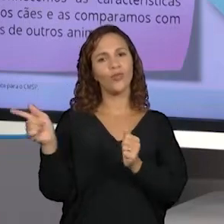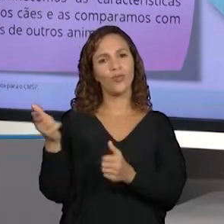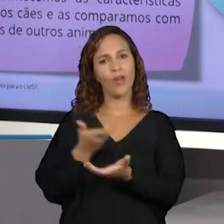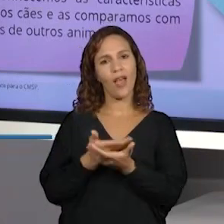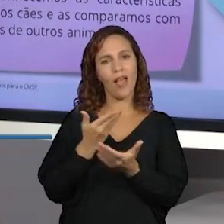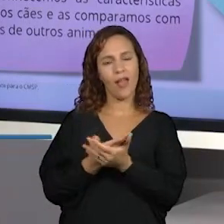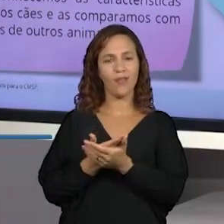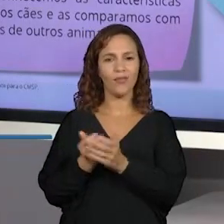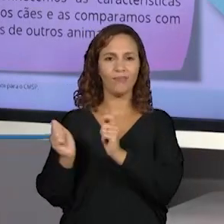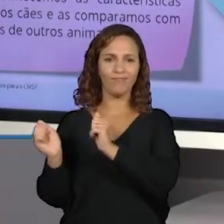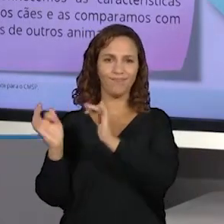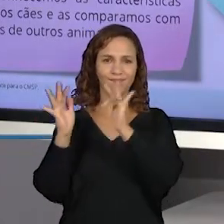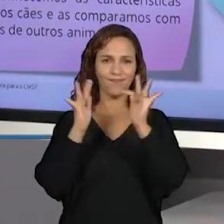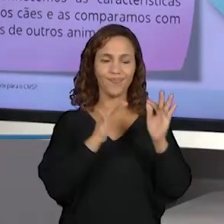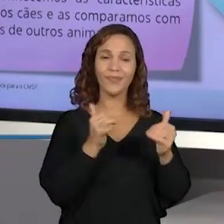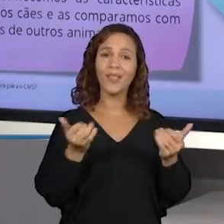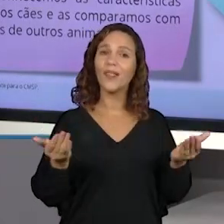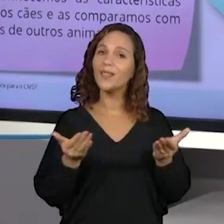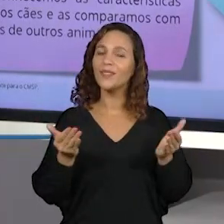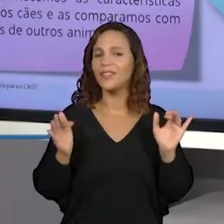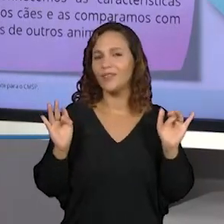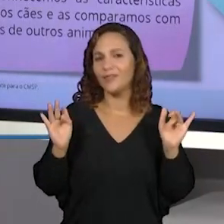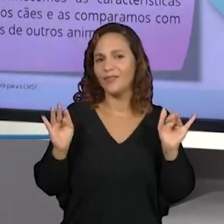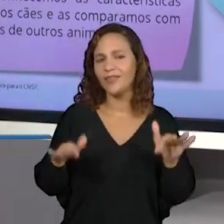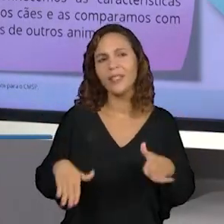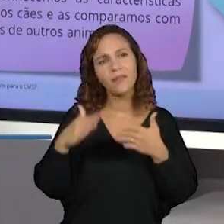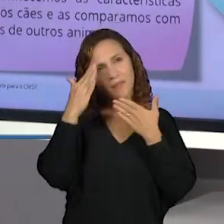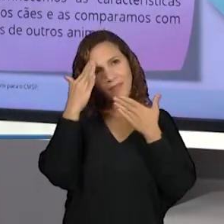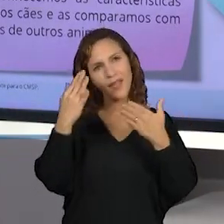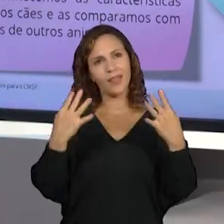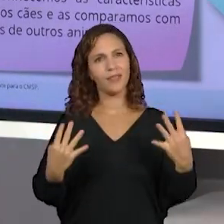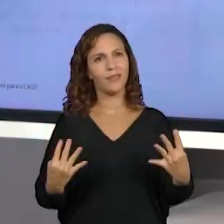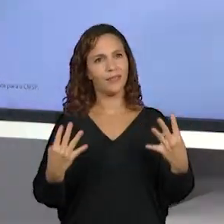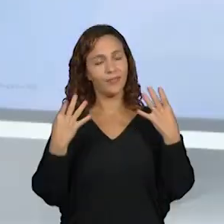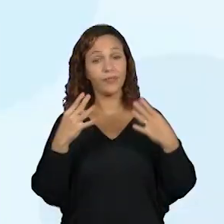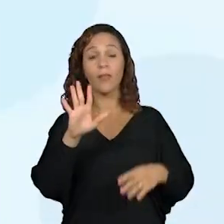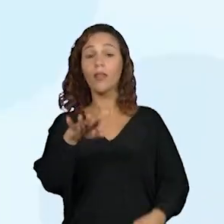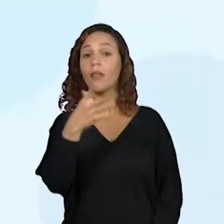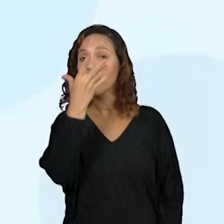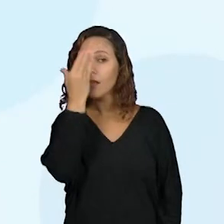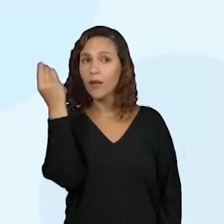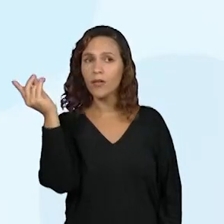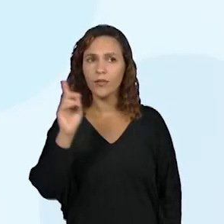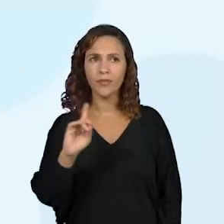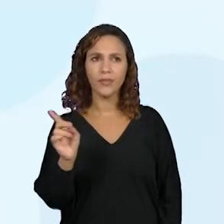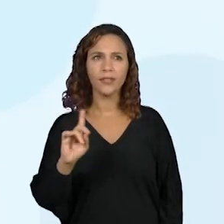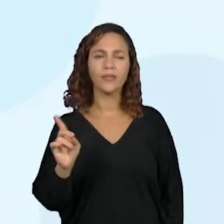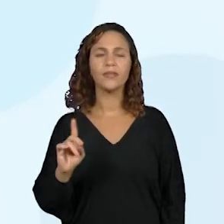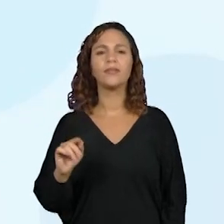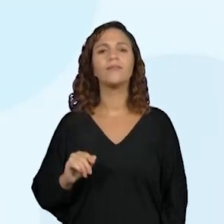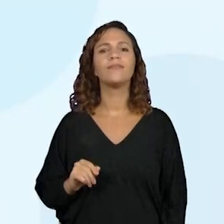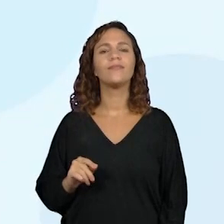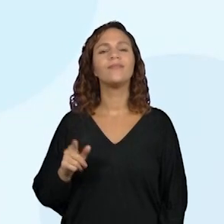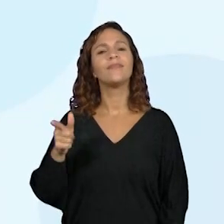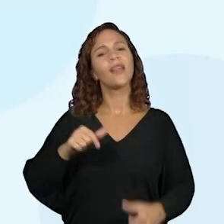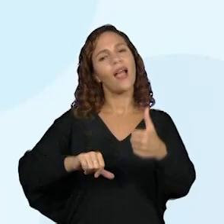vídeo da aula tá bom a gente vai ficando por aqui muito obrigada não esqueçam também de